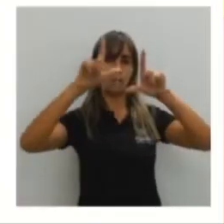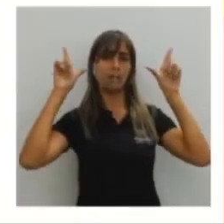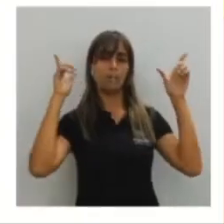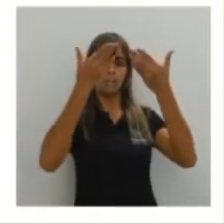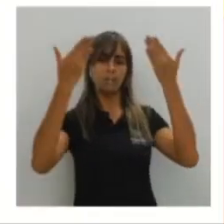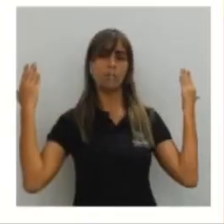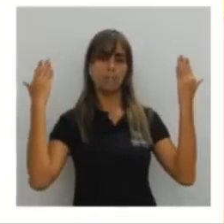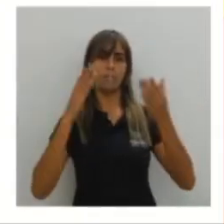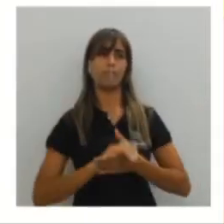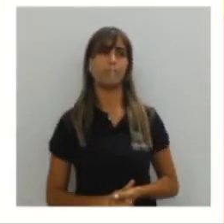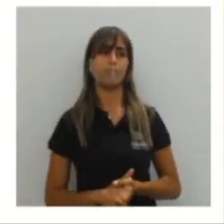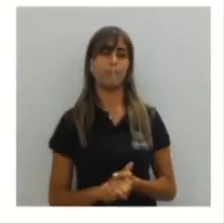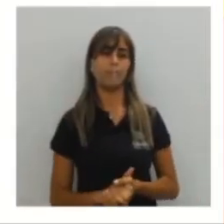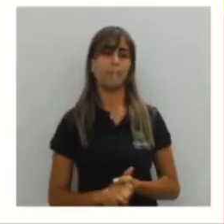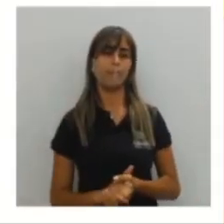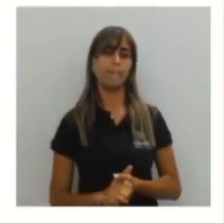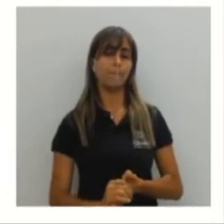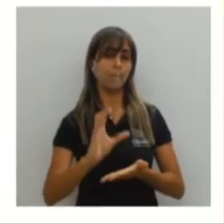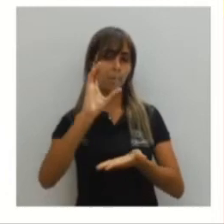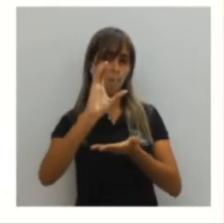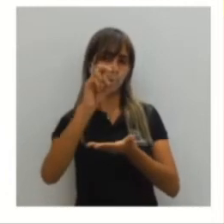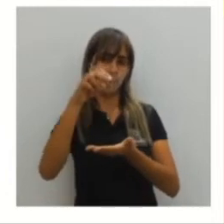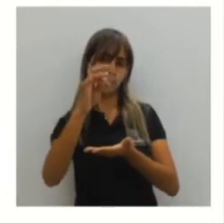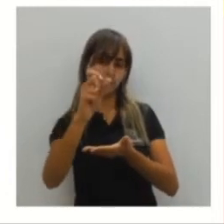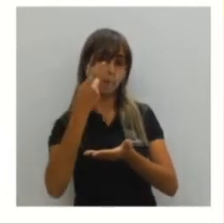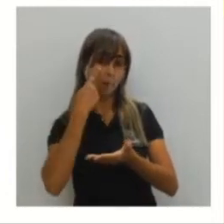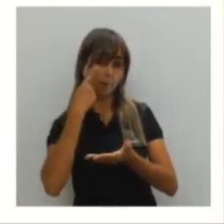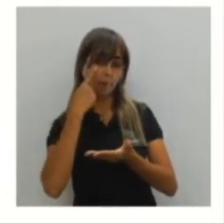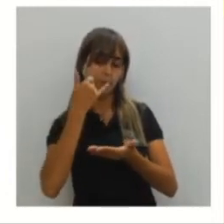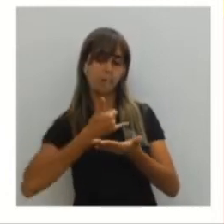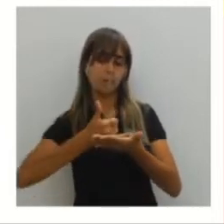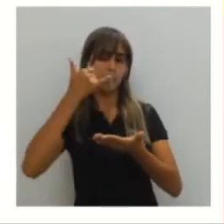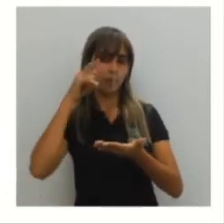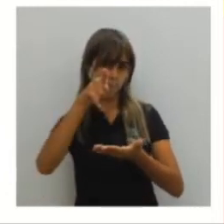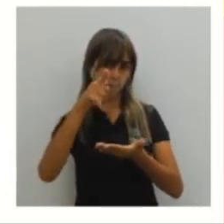Conecta Aí. Joga no Conecta Aí e eu vou verificar se vocês estão acertando, tá certo?